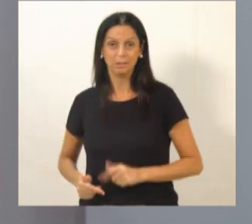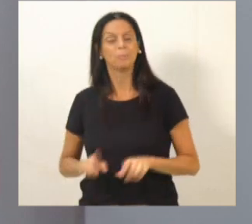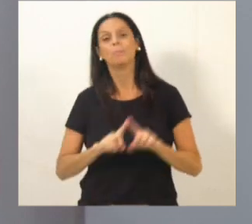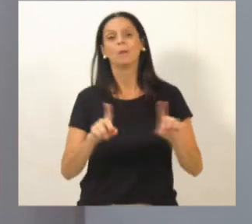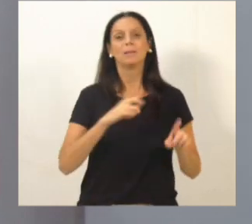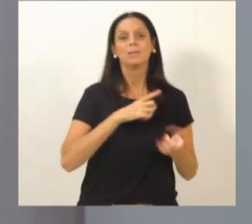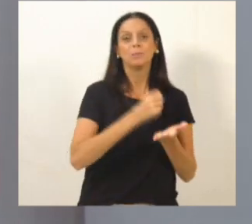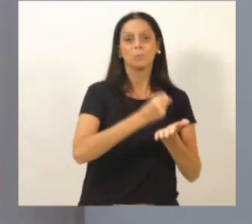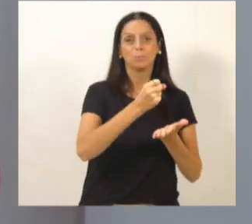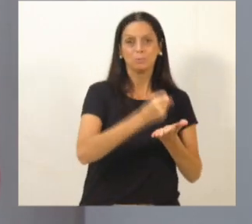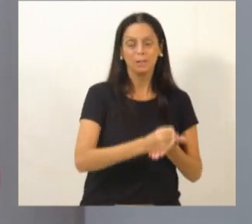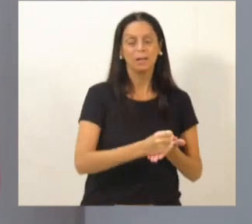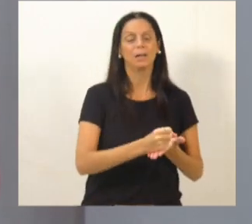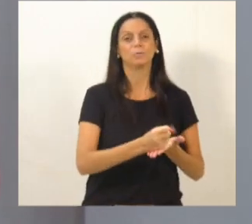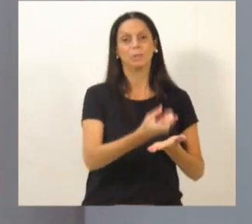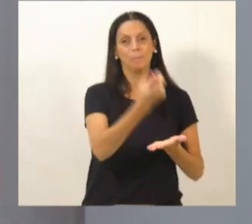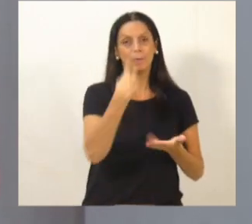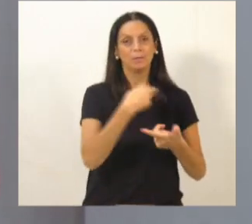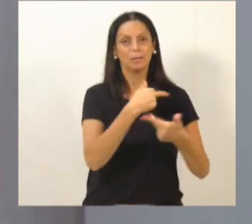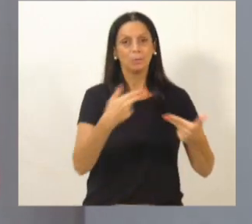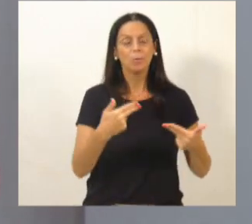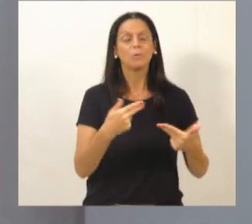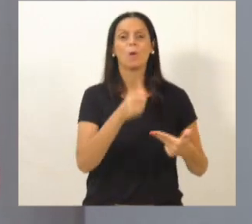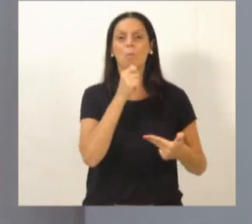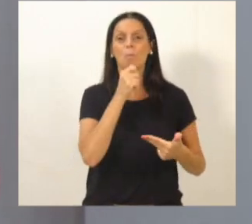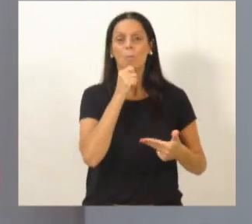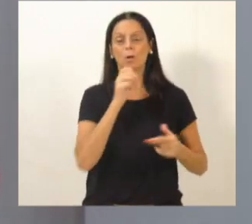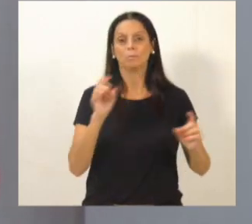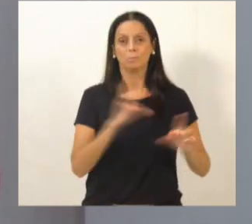conseguir transformar num novo cronograma.